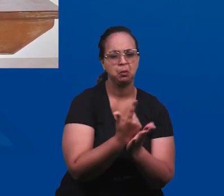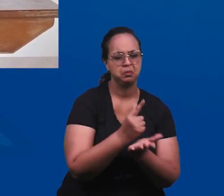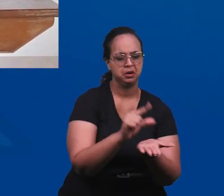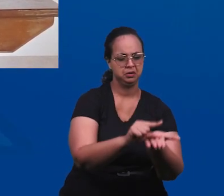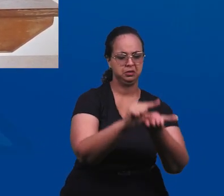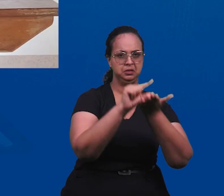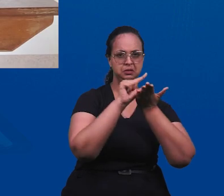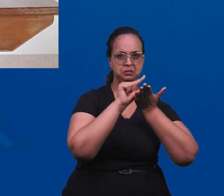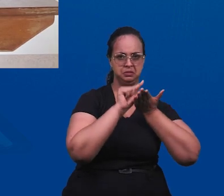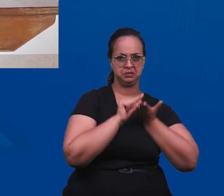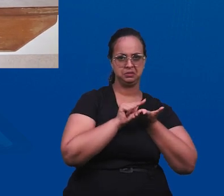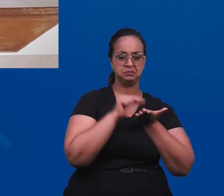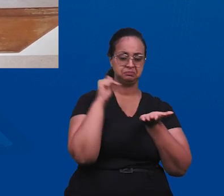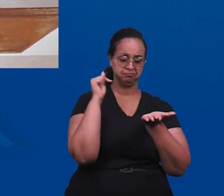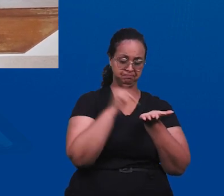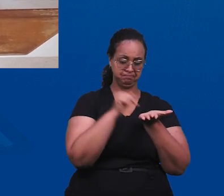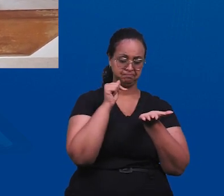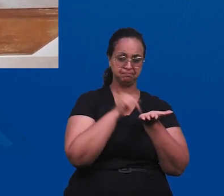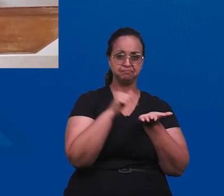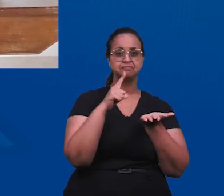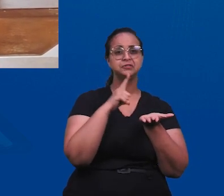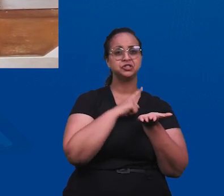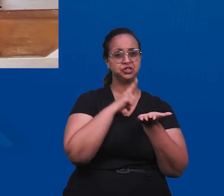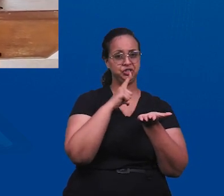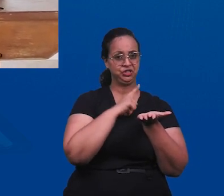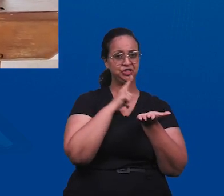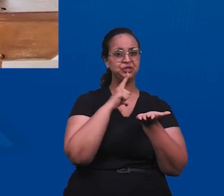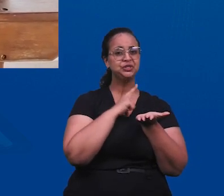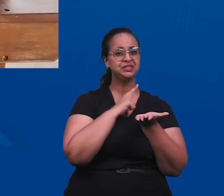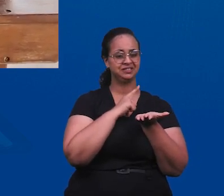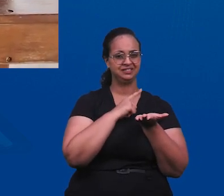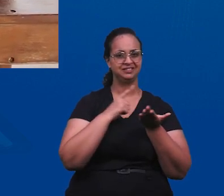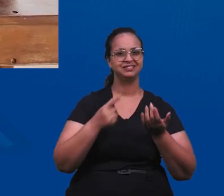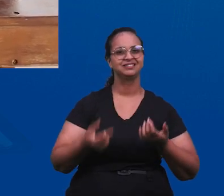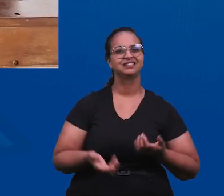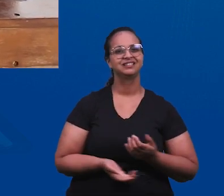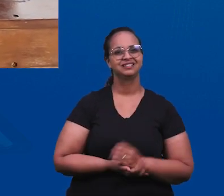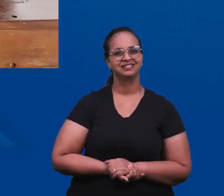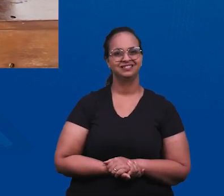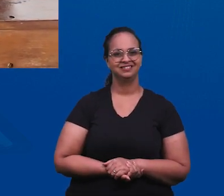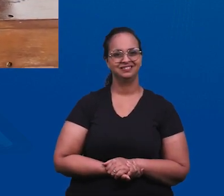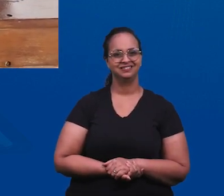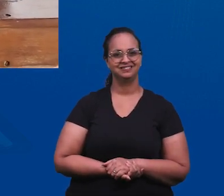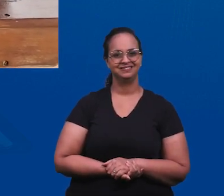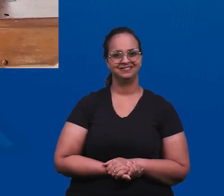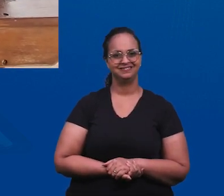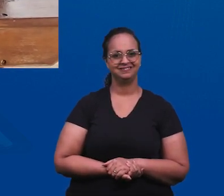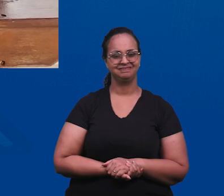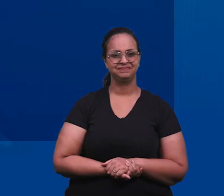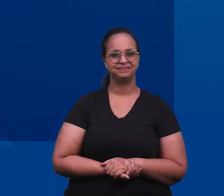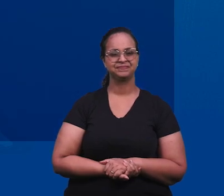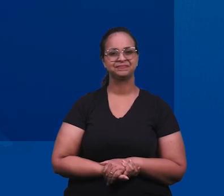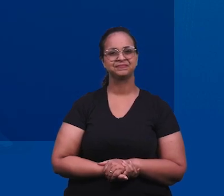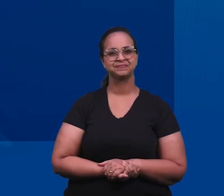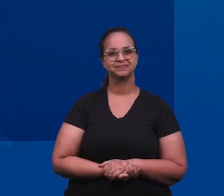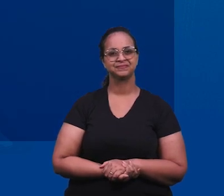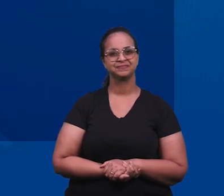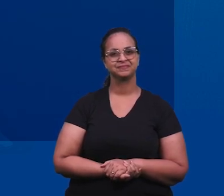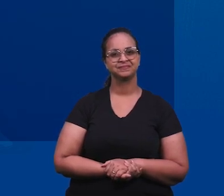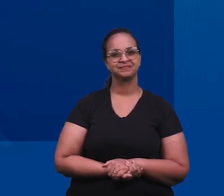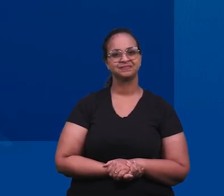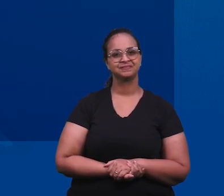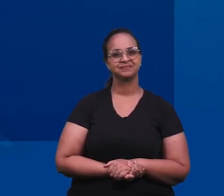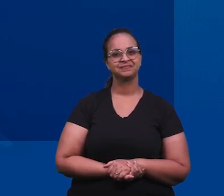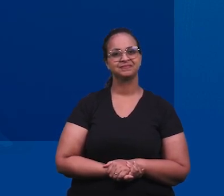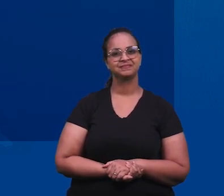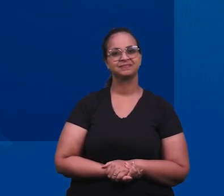para comprar o jardim que tinha pérola de grande valor. A paz do Senhor